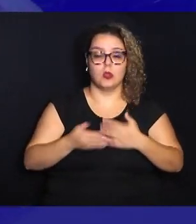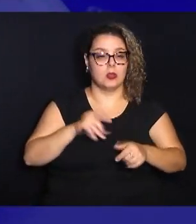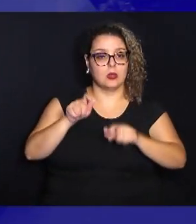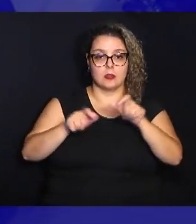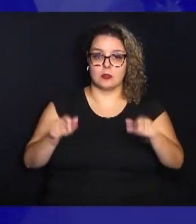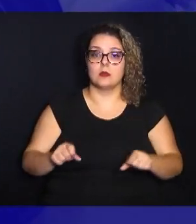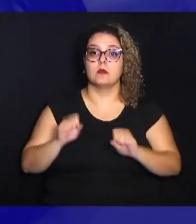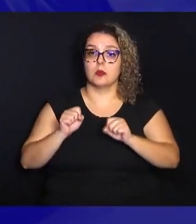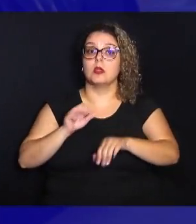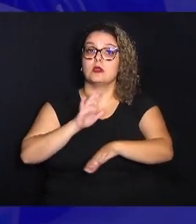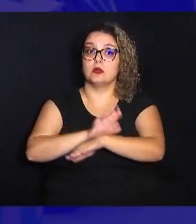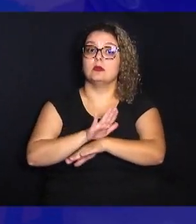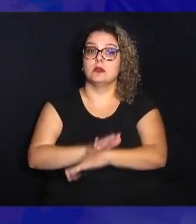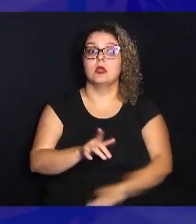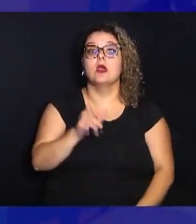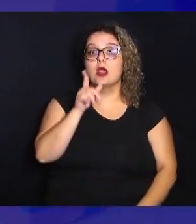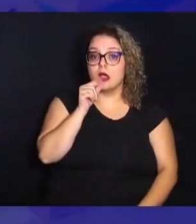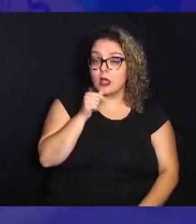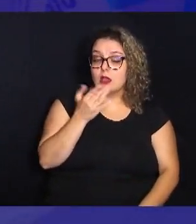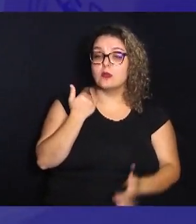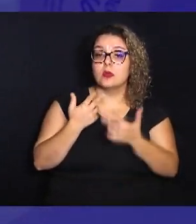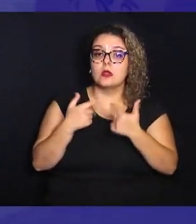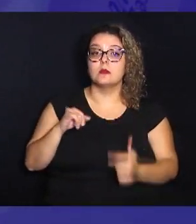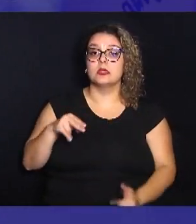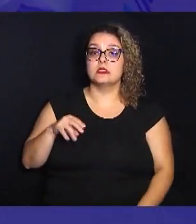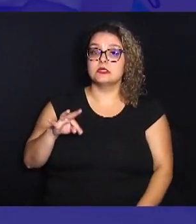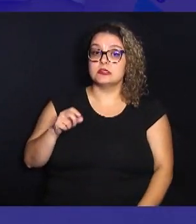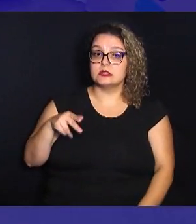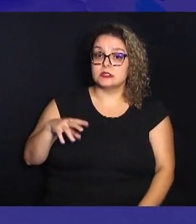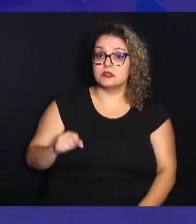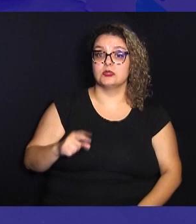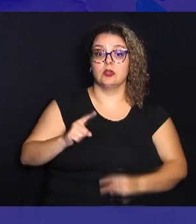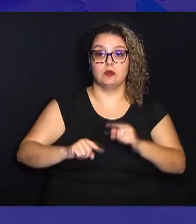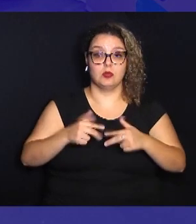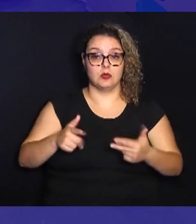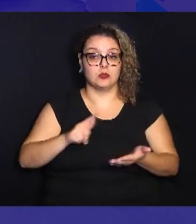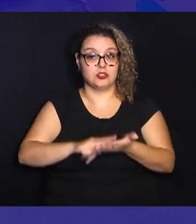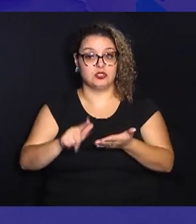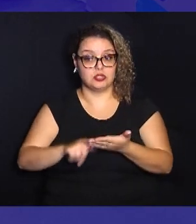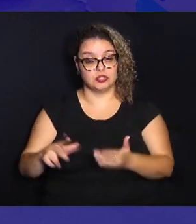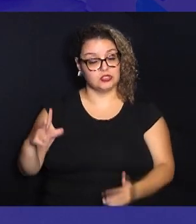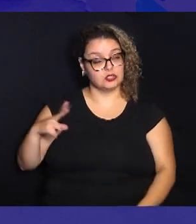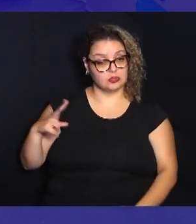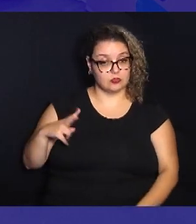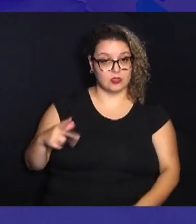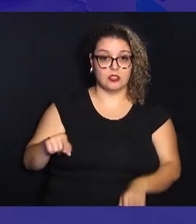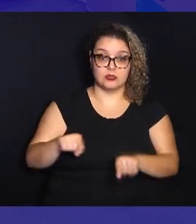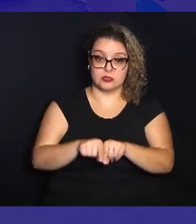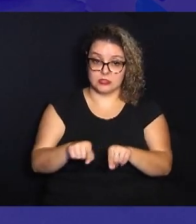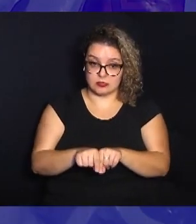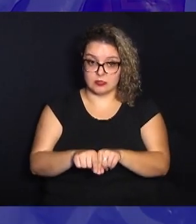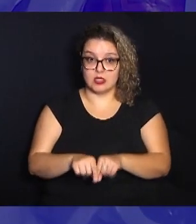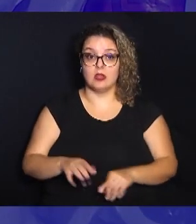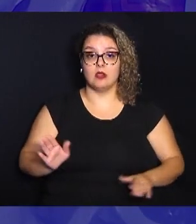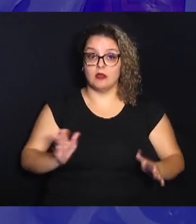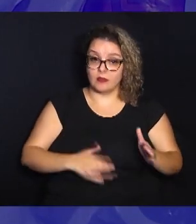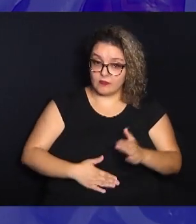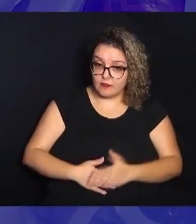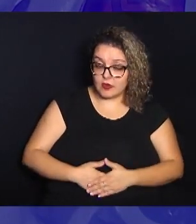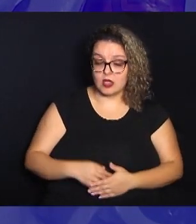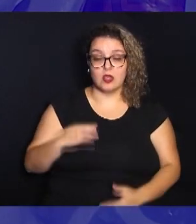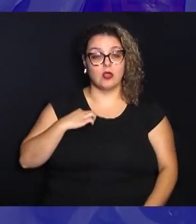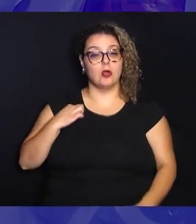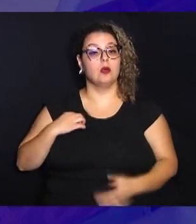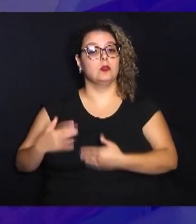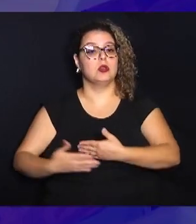pessoa pode contribuir com água alimentos instantâneos produtos de limpeza e de higiene pessoal fraldas